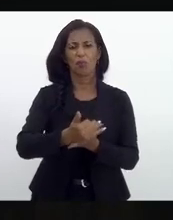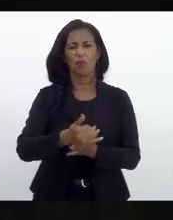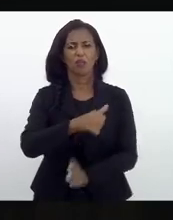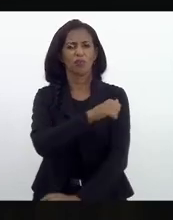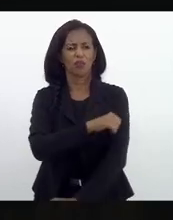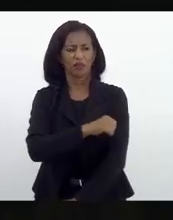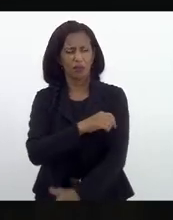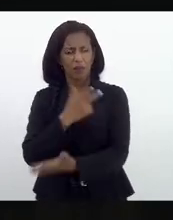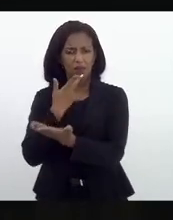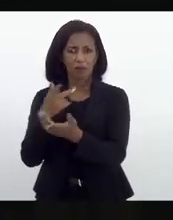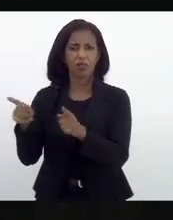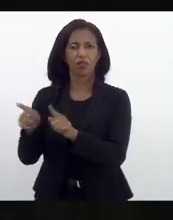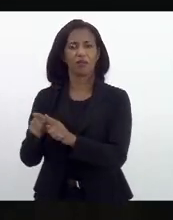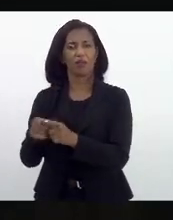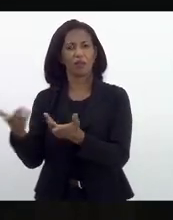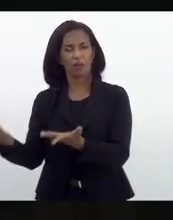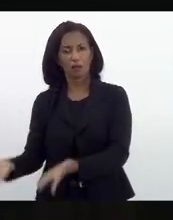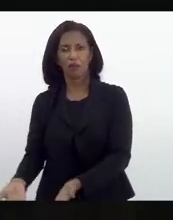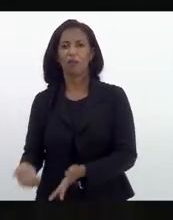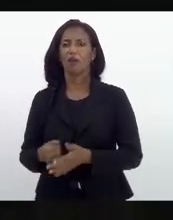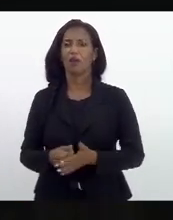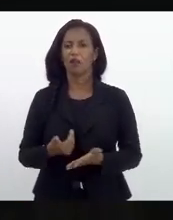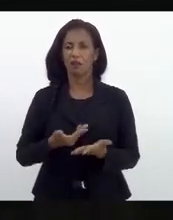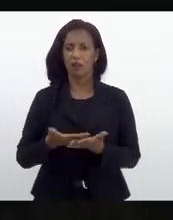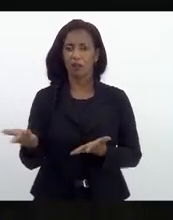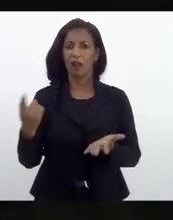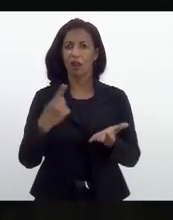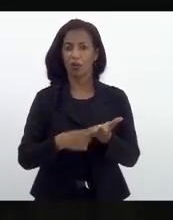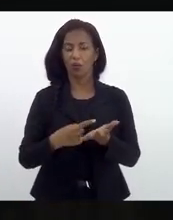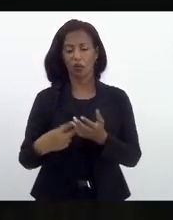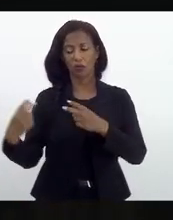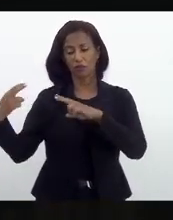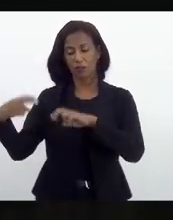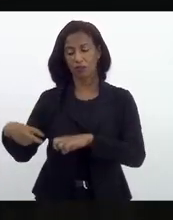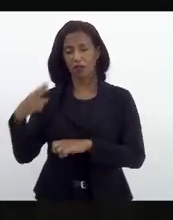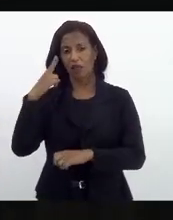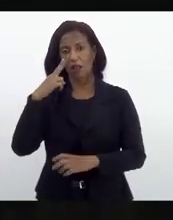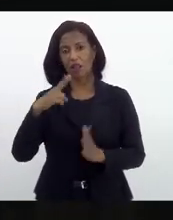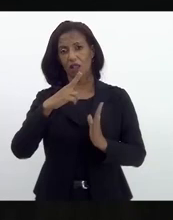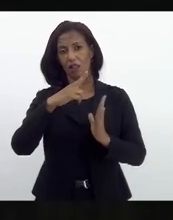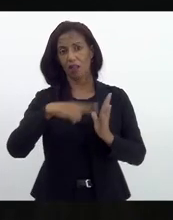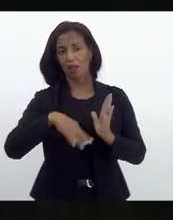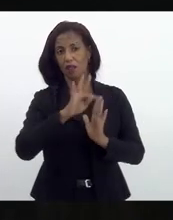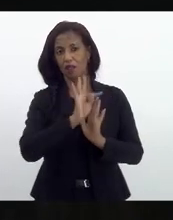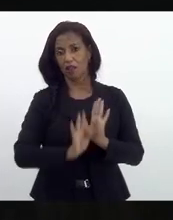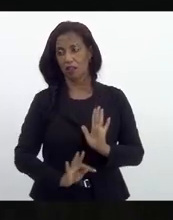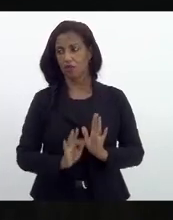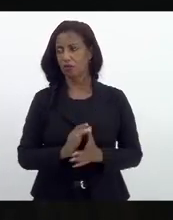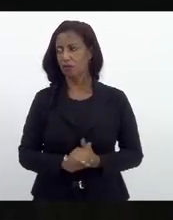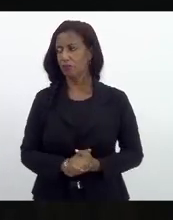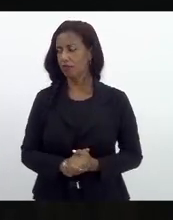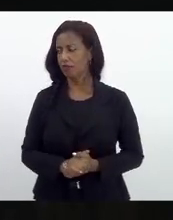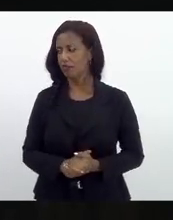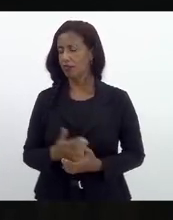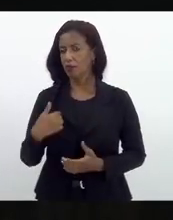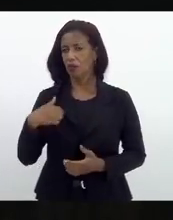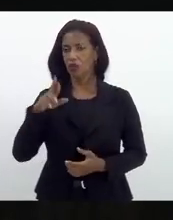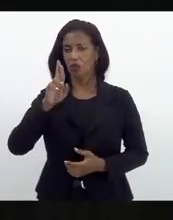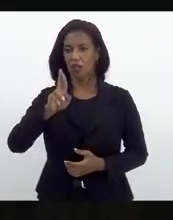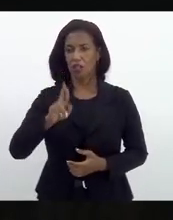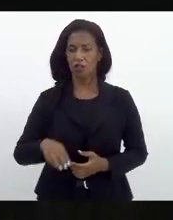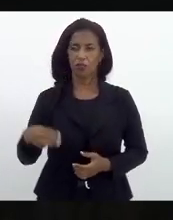enfermeira colocou agora e que a gente já encaminhou tem acordo é só sentar e ver o texto ali conjuntamente então respondi três